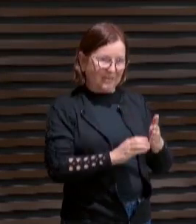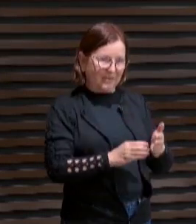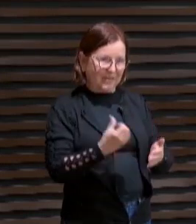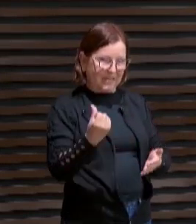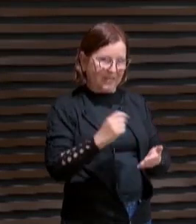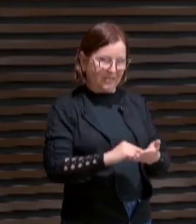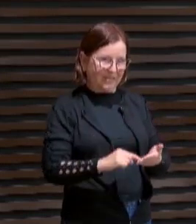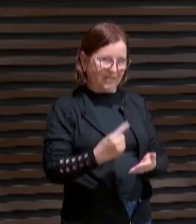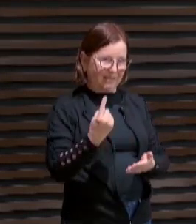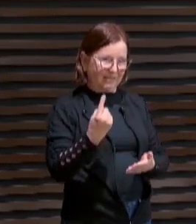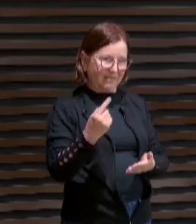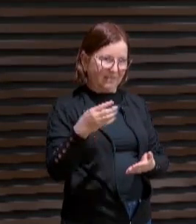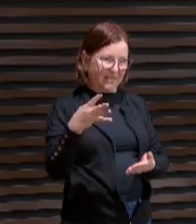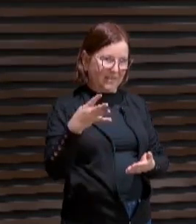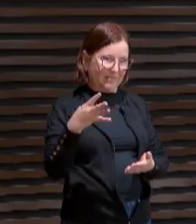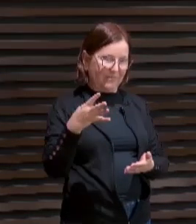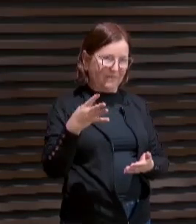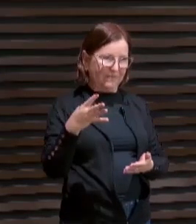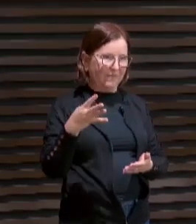6:14, ele tem